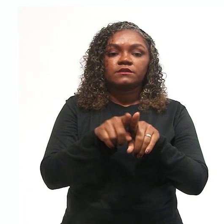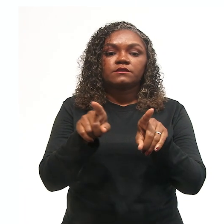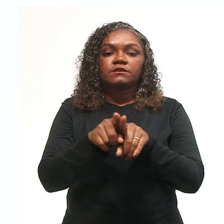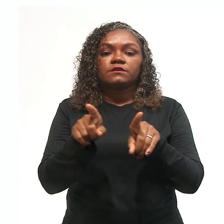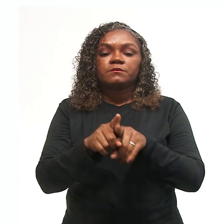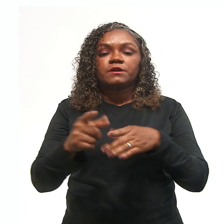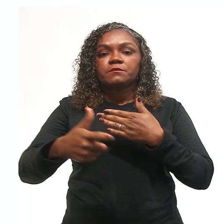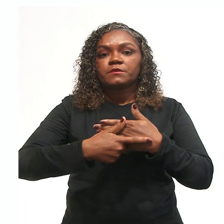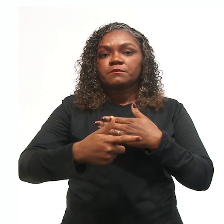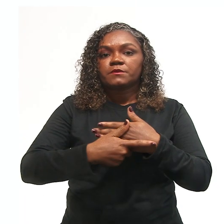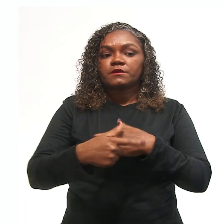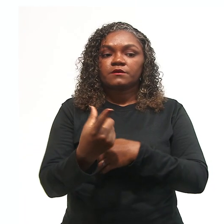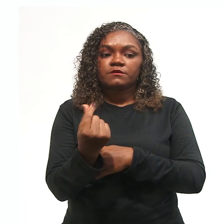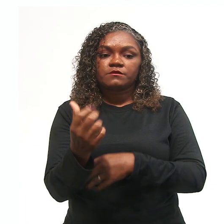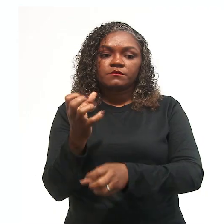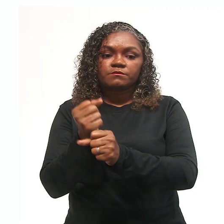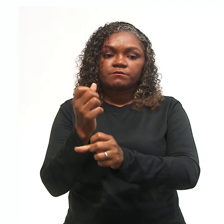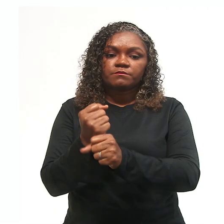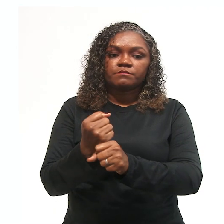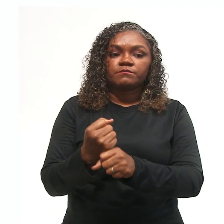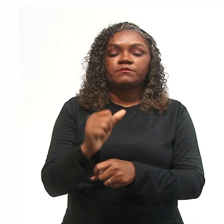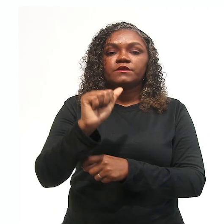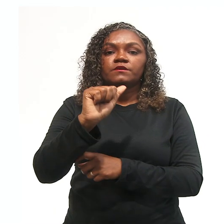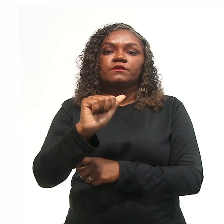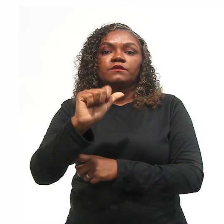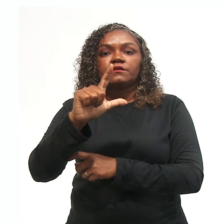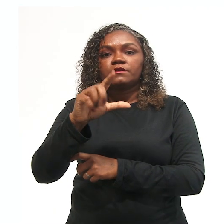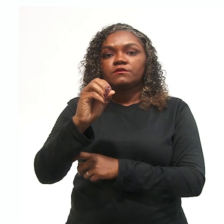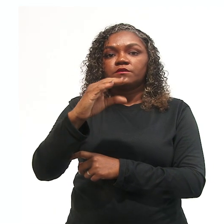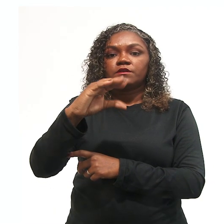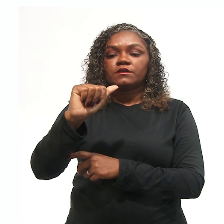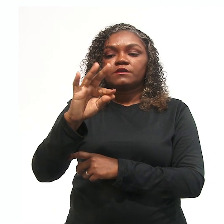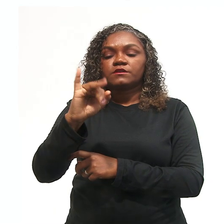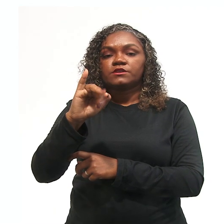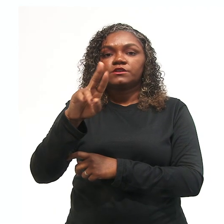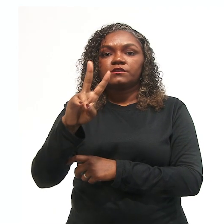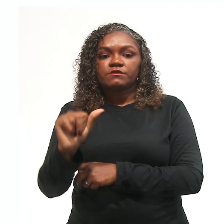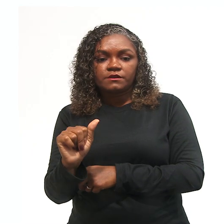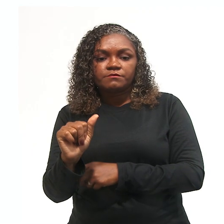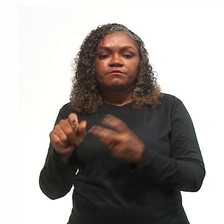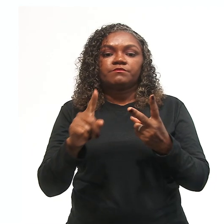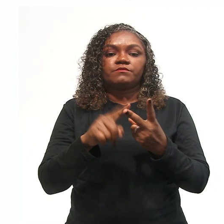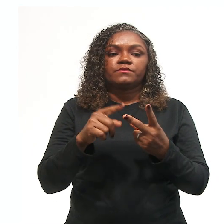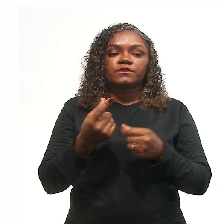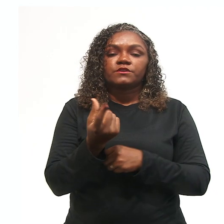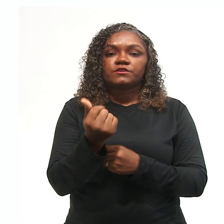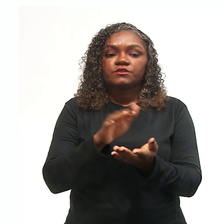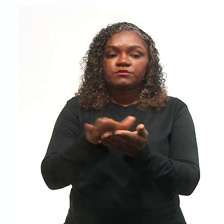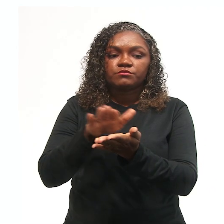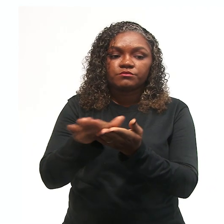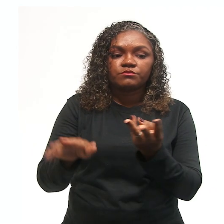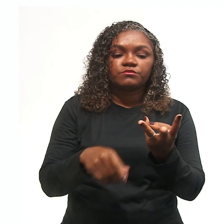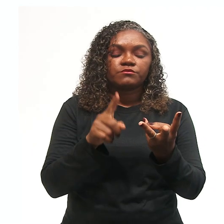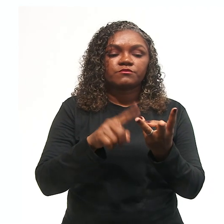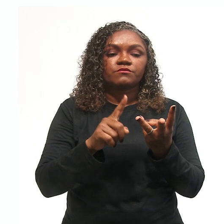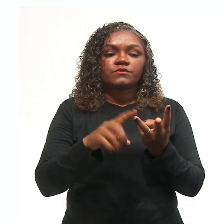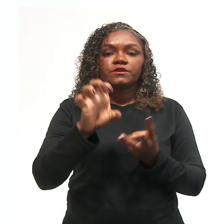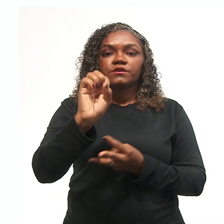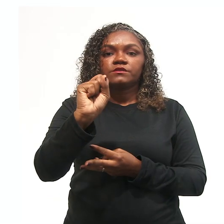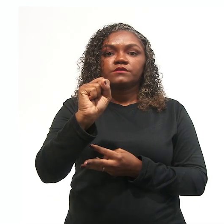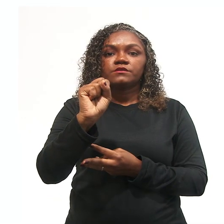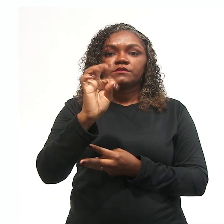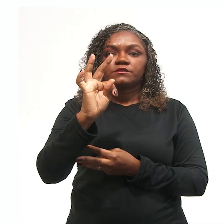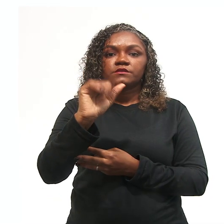do orçamento, função alocativa, distributiva e estabilizadora, identificar os tipos e espécies